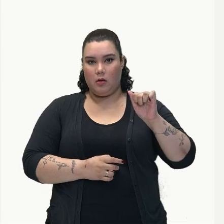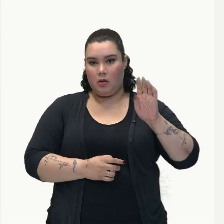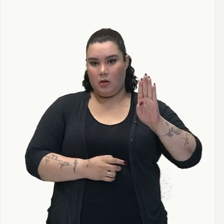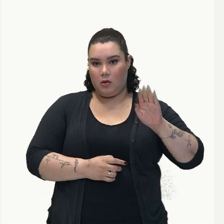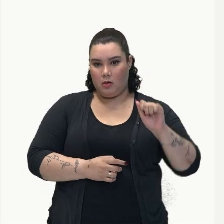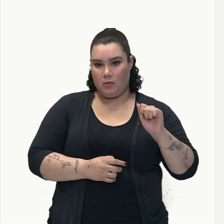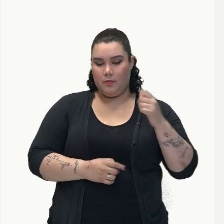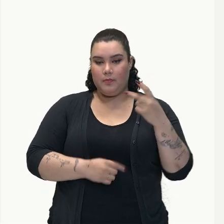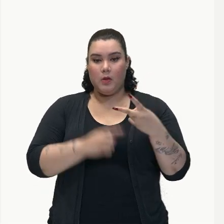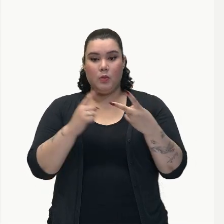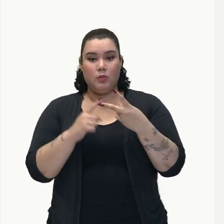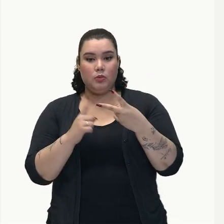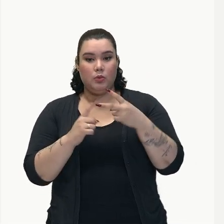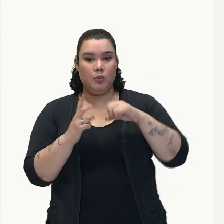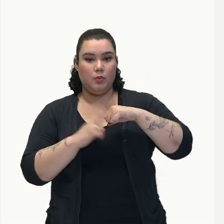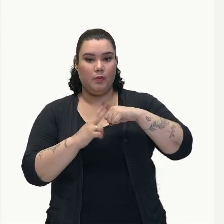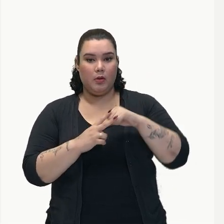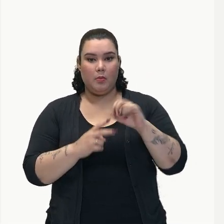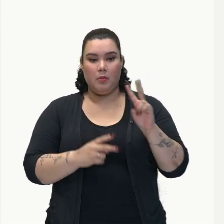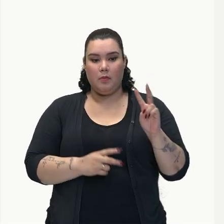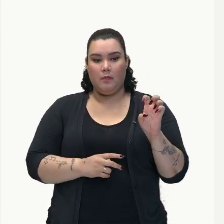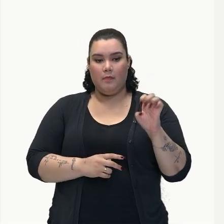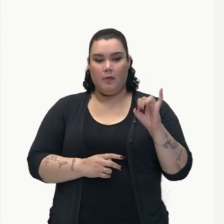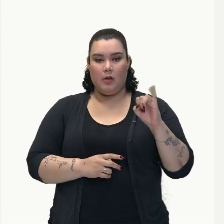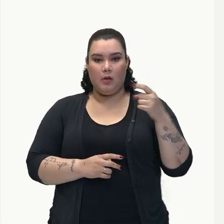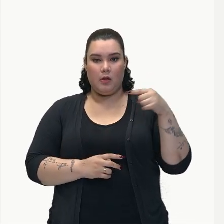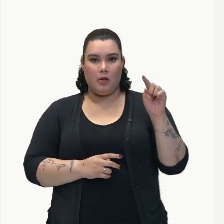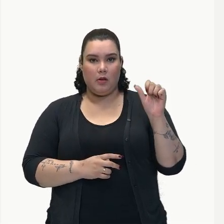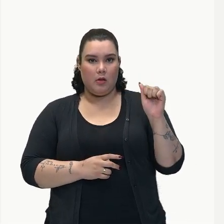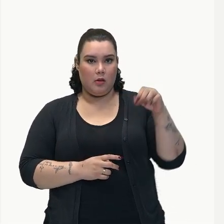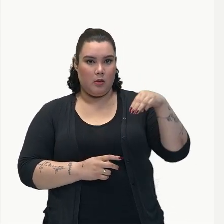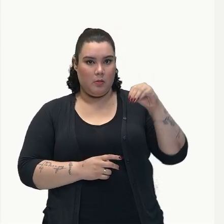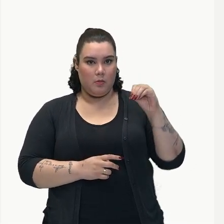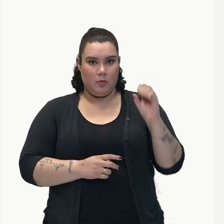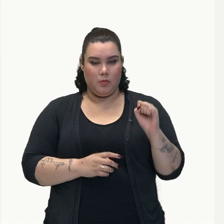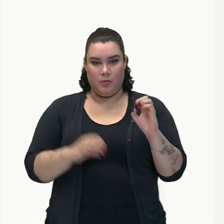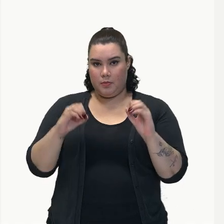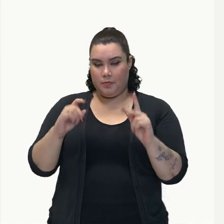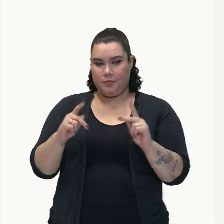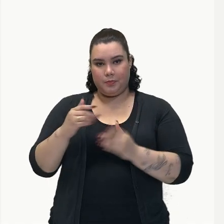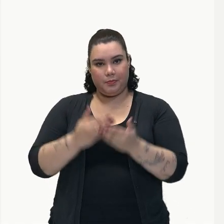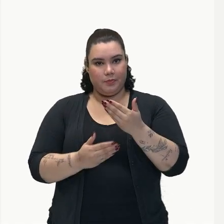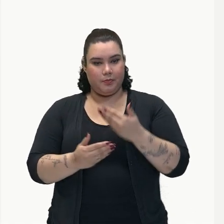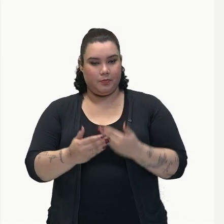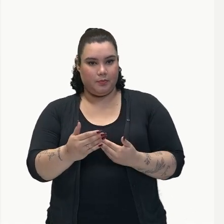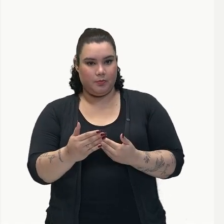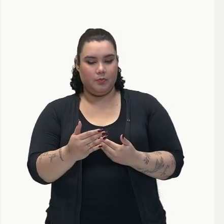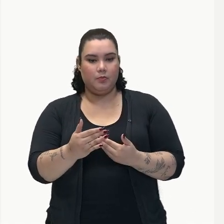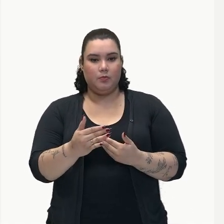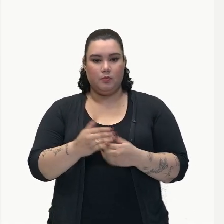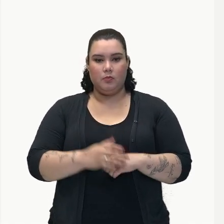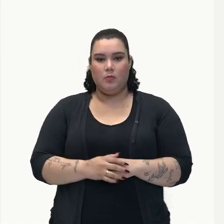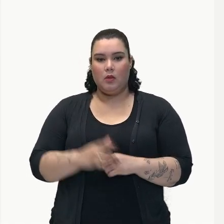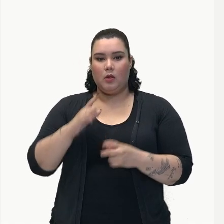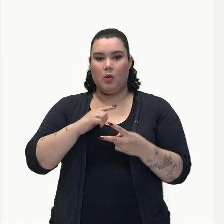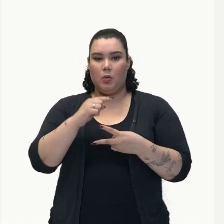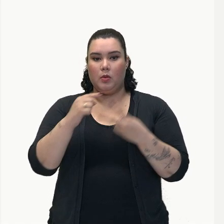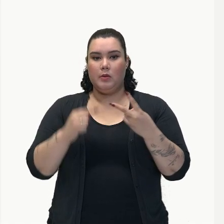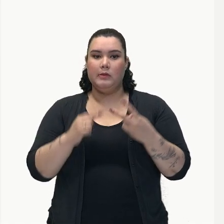o segundo, veíamos, ok? Vamos seguir adiante, eu tenho mais dois